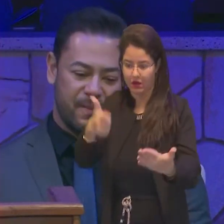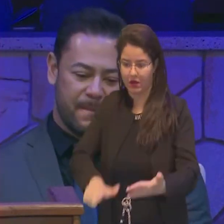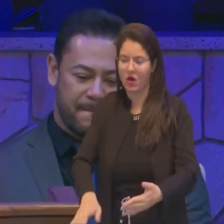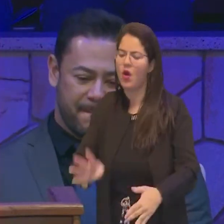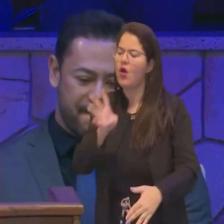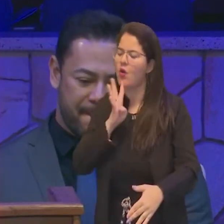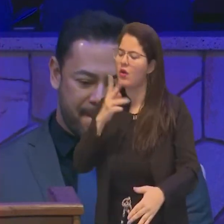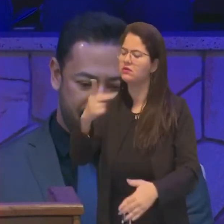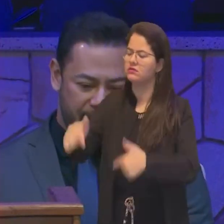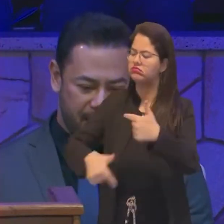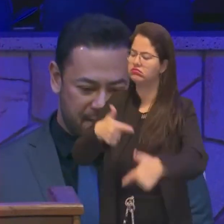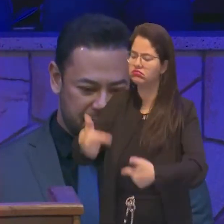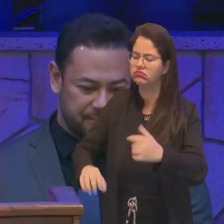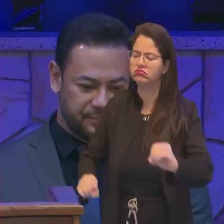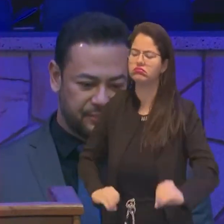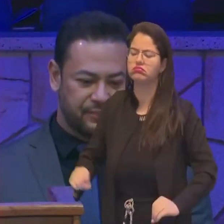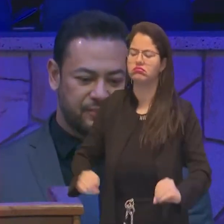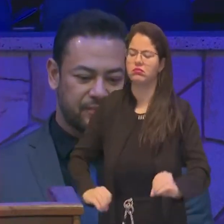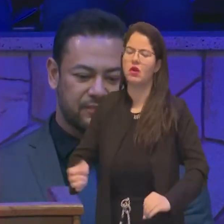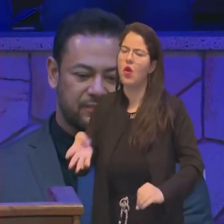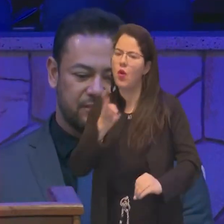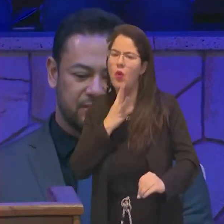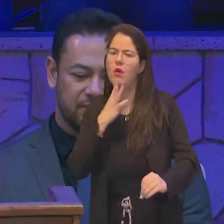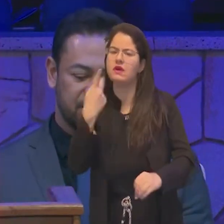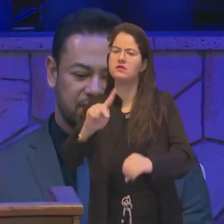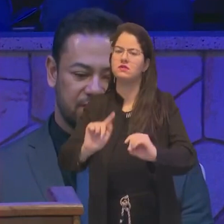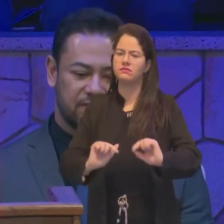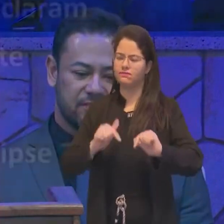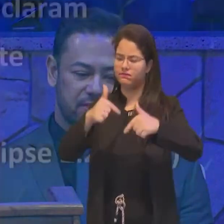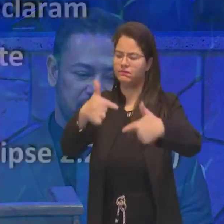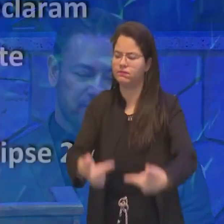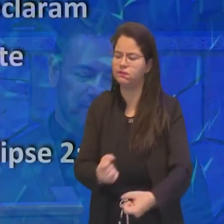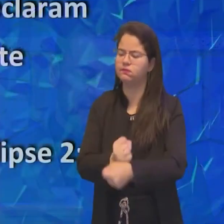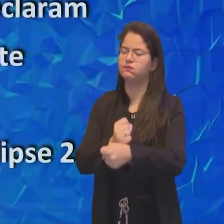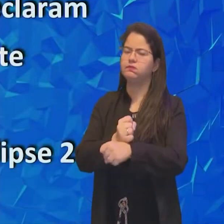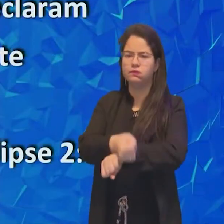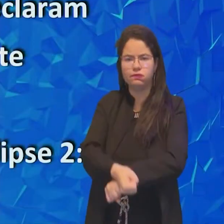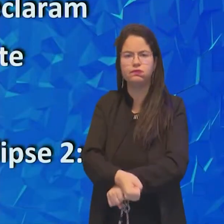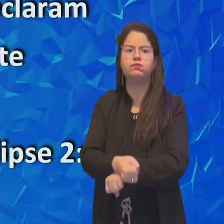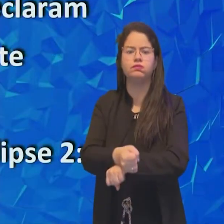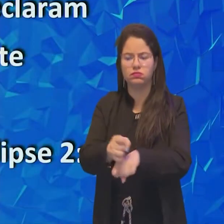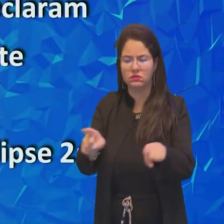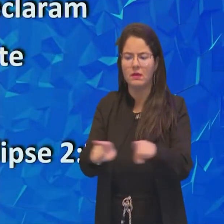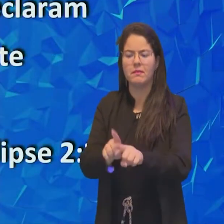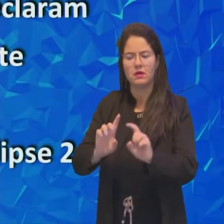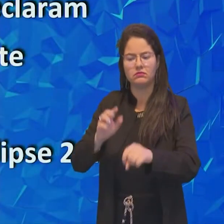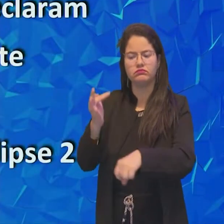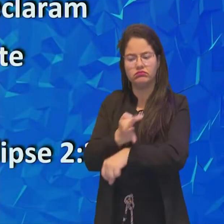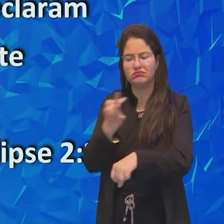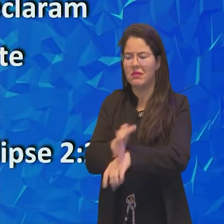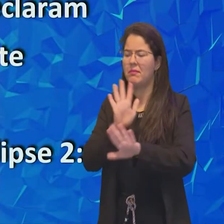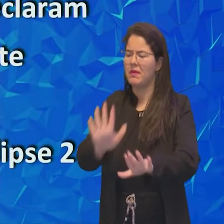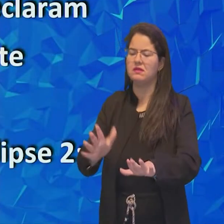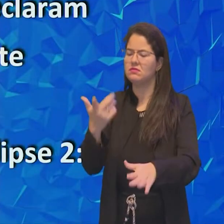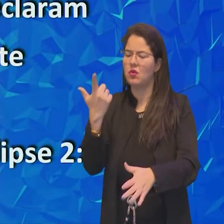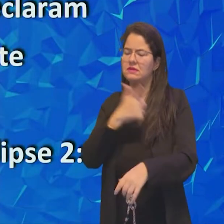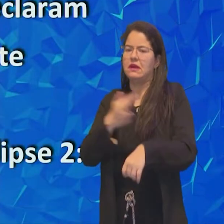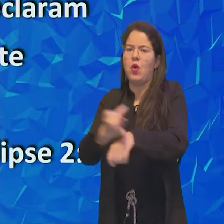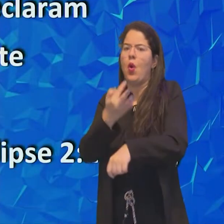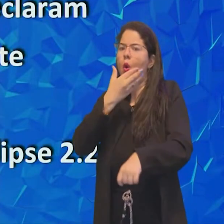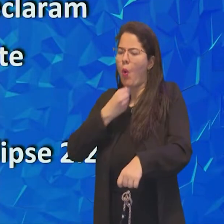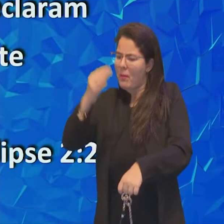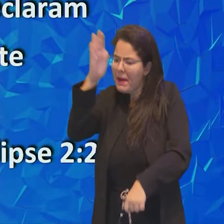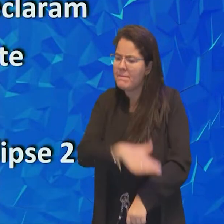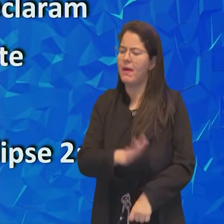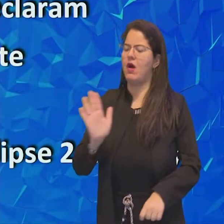as tuas obras, tanto o teu labor como a tua perseverança, e que não podes suportar homens maus, e que puseste à prova os que a